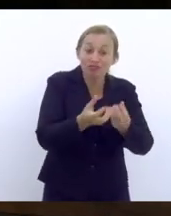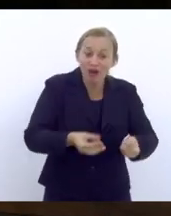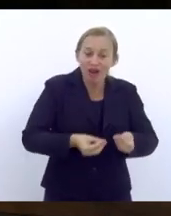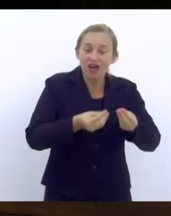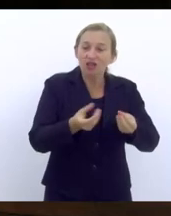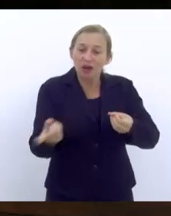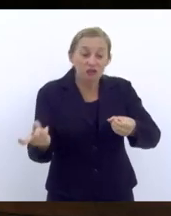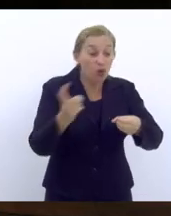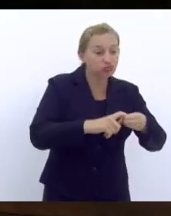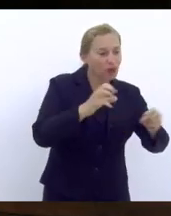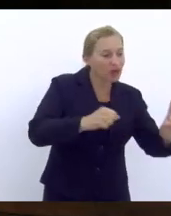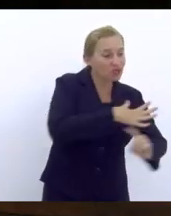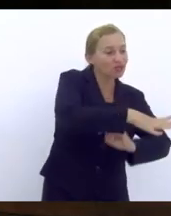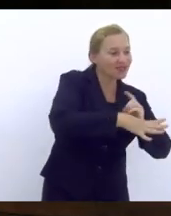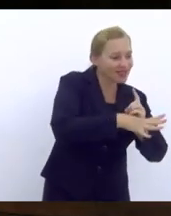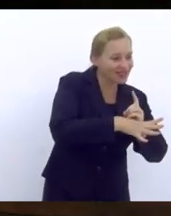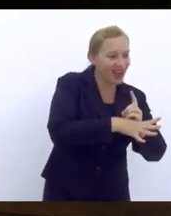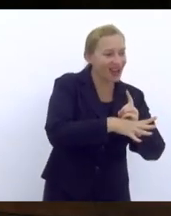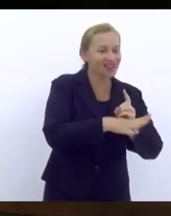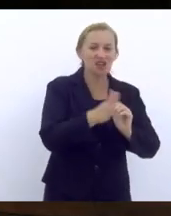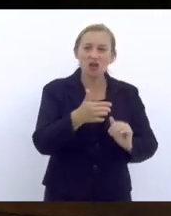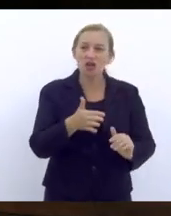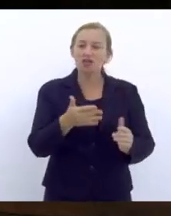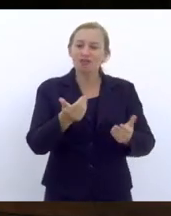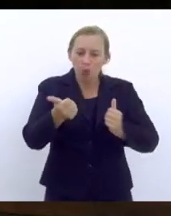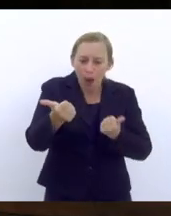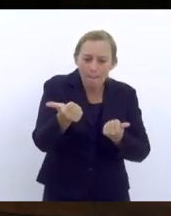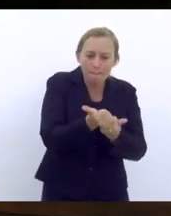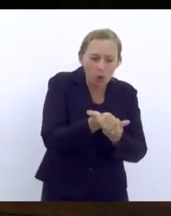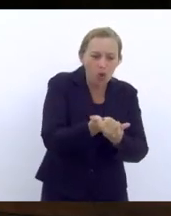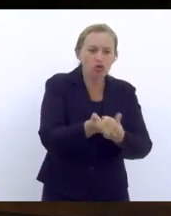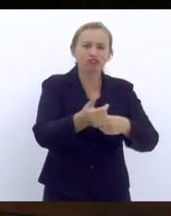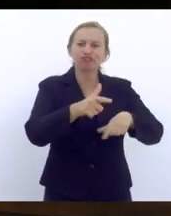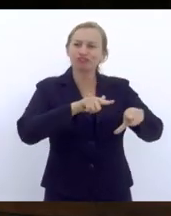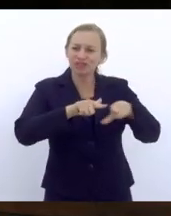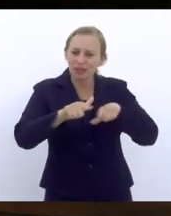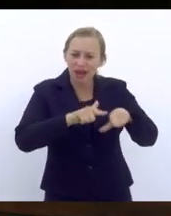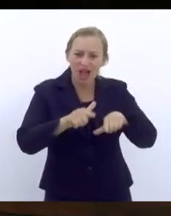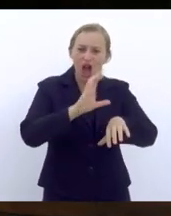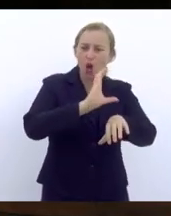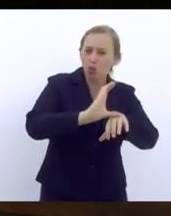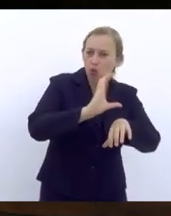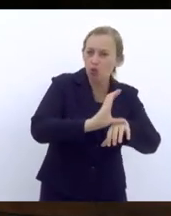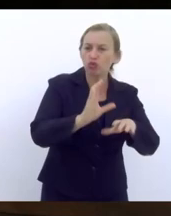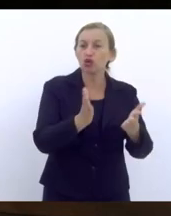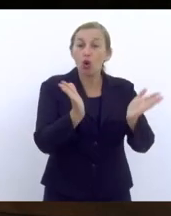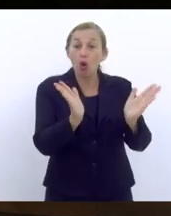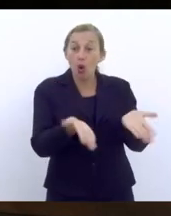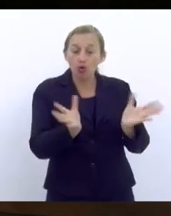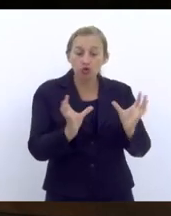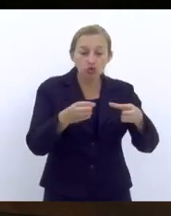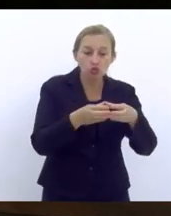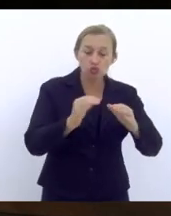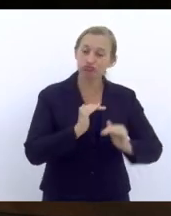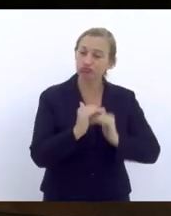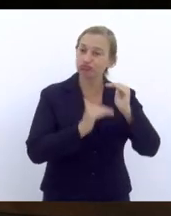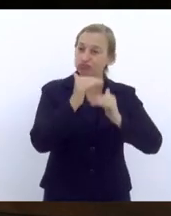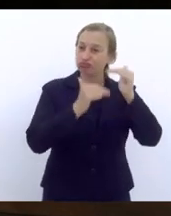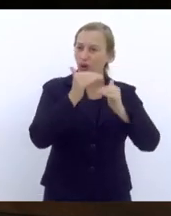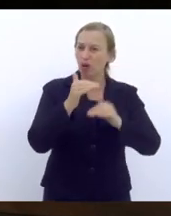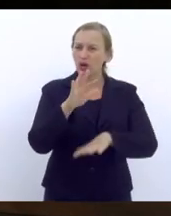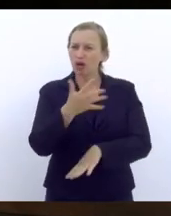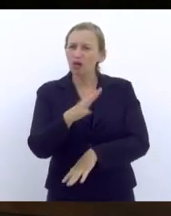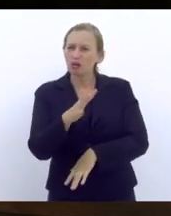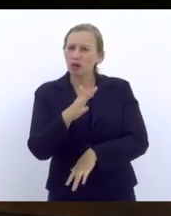eles uma oportunidade, de aconselhar, de dar um apoio, abraçar. O grupo hoje deu uma desenvolvida, são